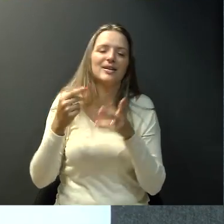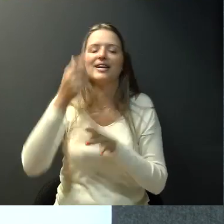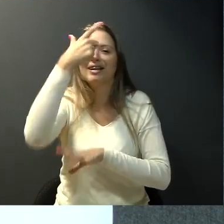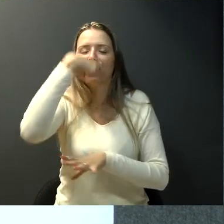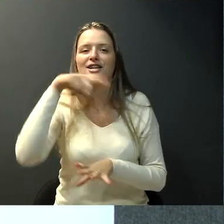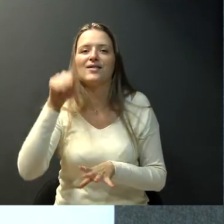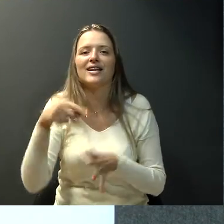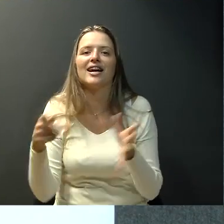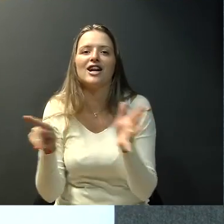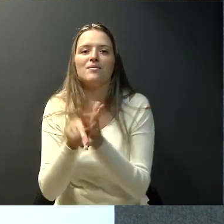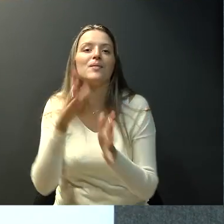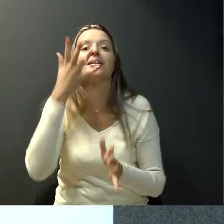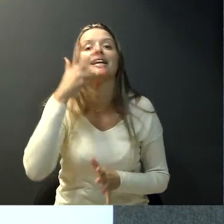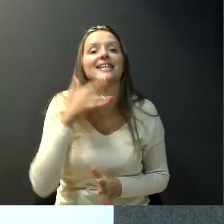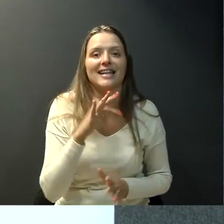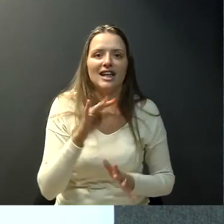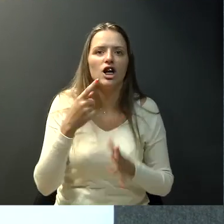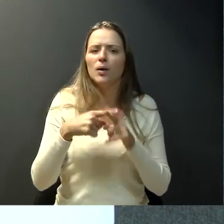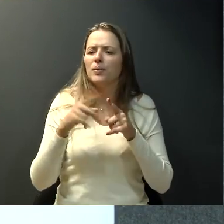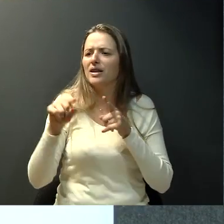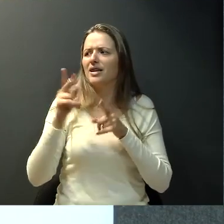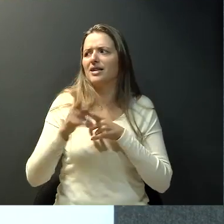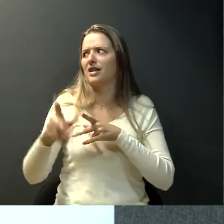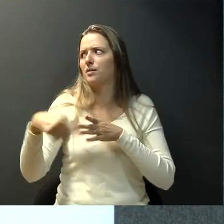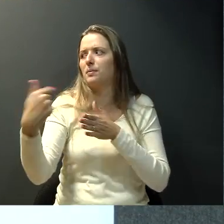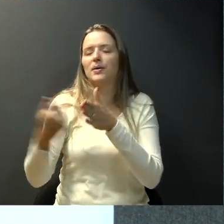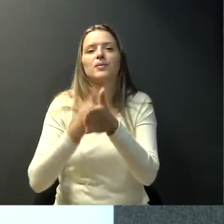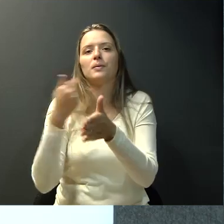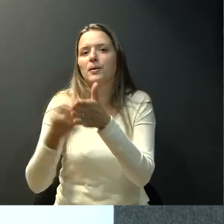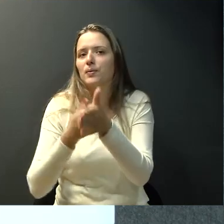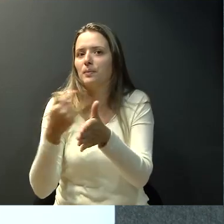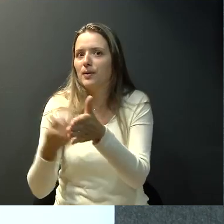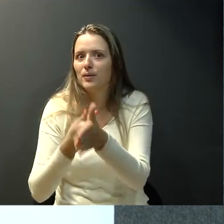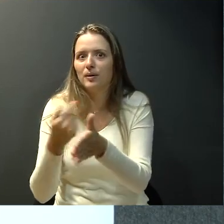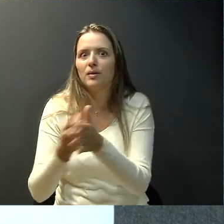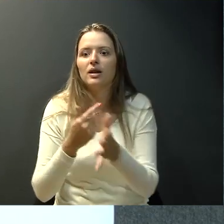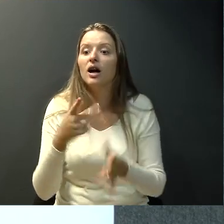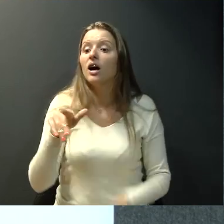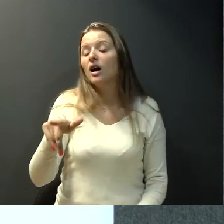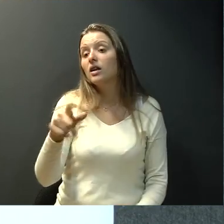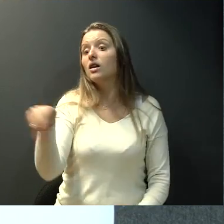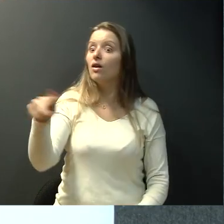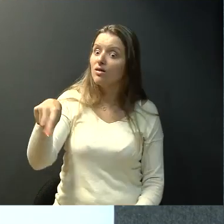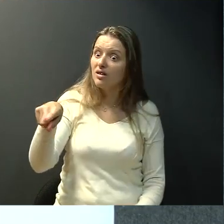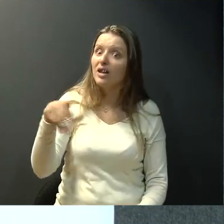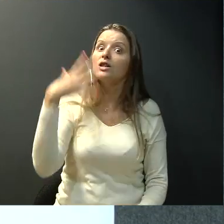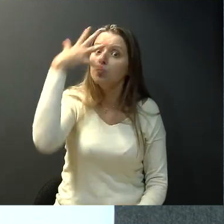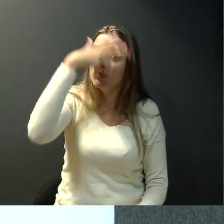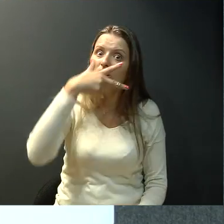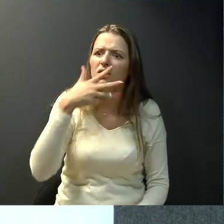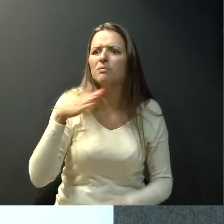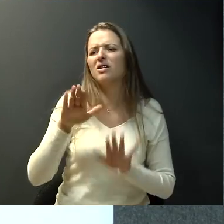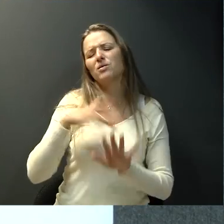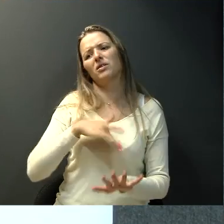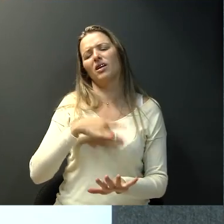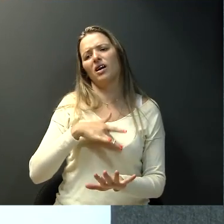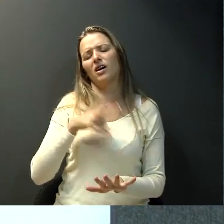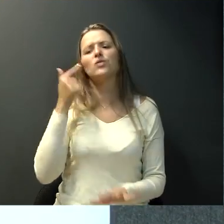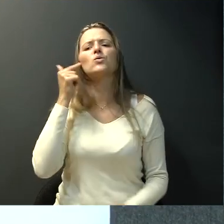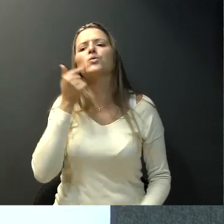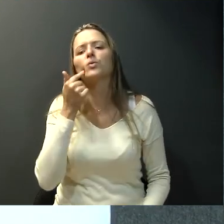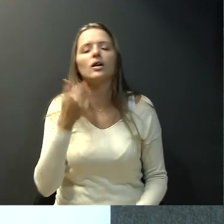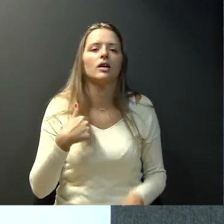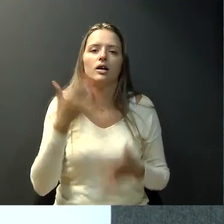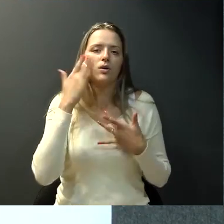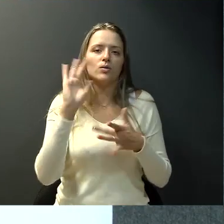e nós achava que era das crianças, porque era muita pergunta assim, nossa, eles são bonitos, que pena, são surdos. Então, assim, eu não